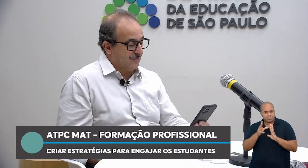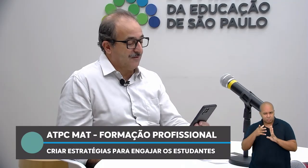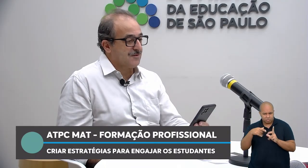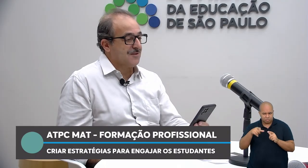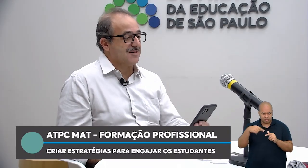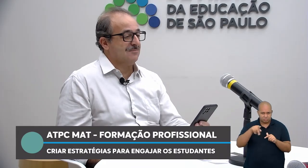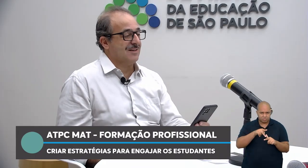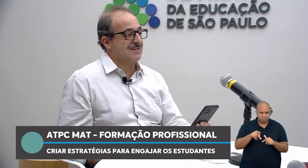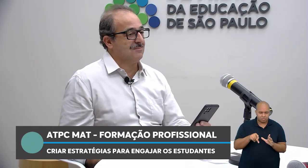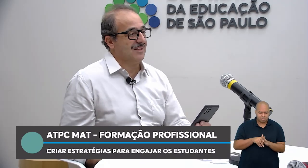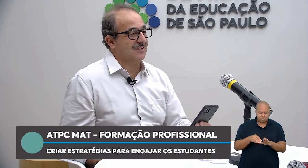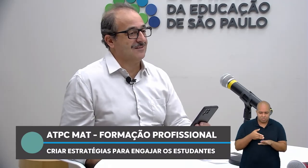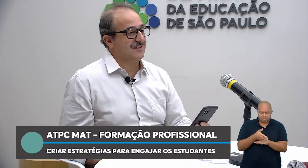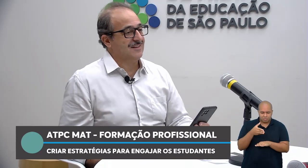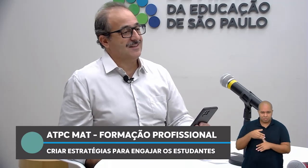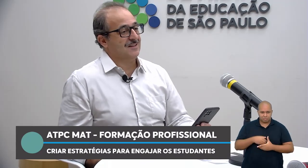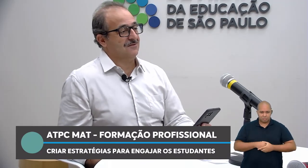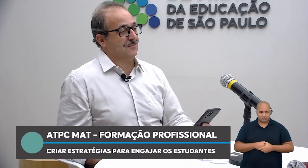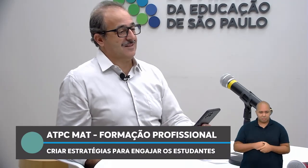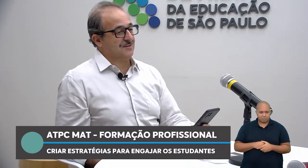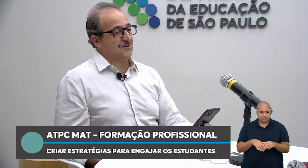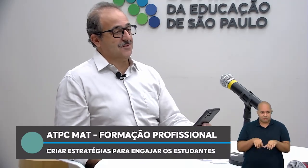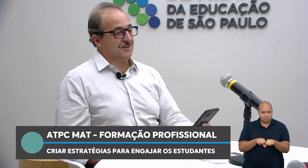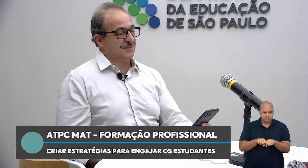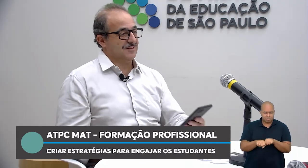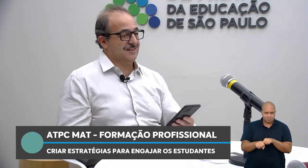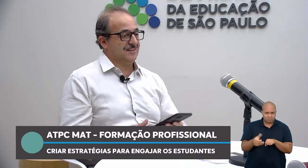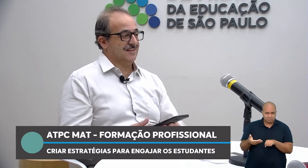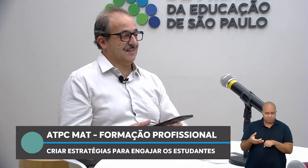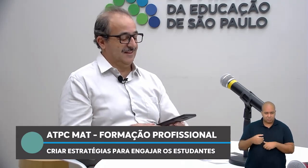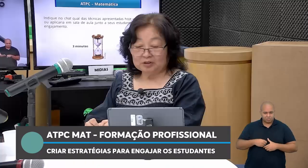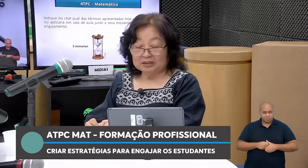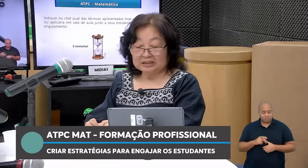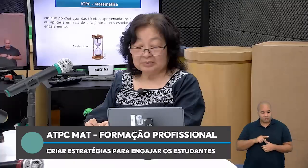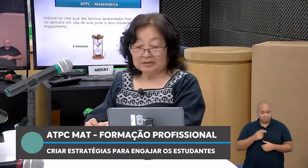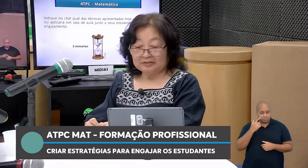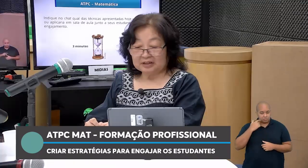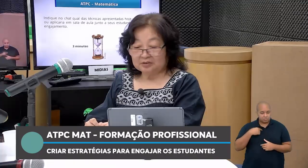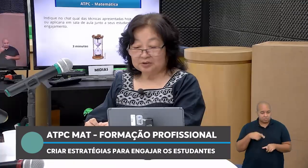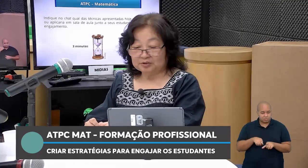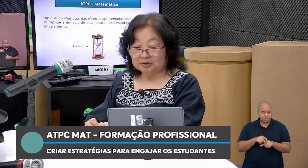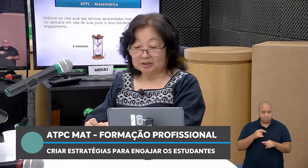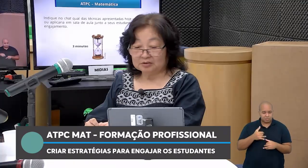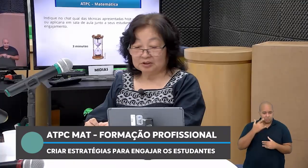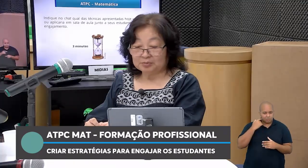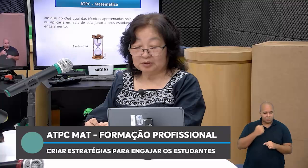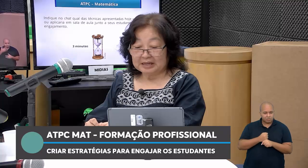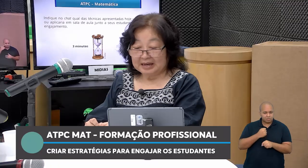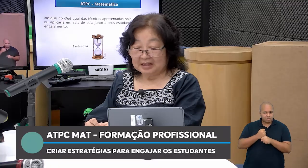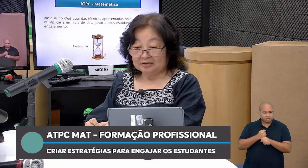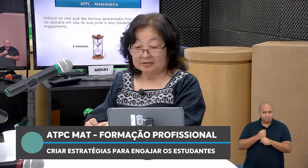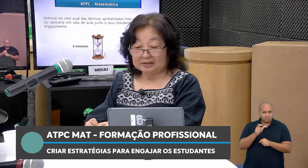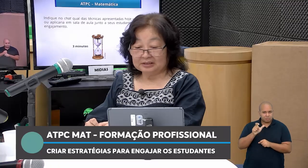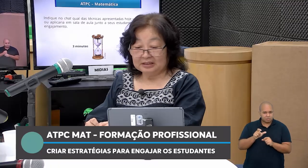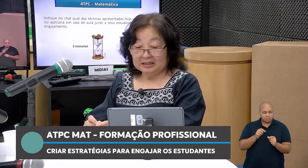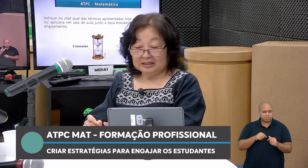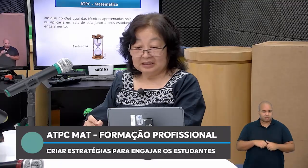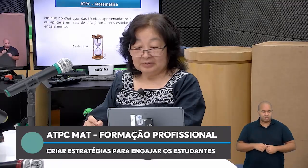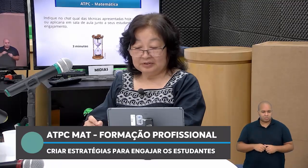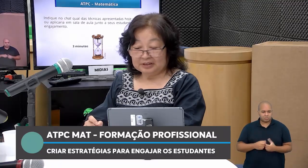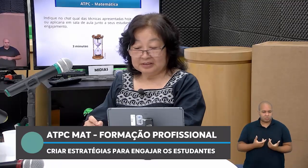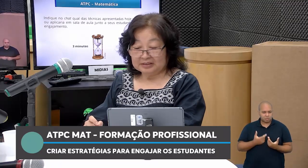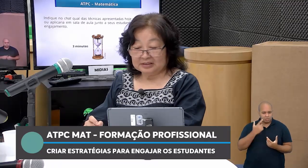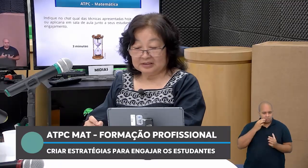os professores que participaram da formação de hoje. Tem a professora Verônica também, fala construção de poliedros, né?